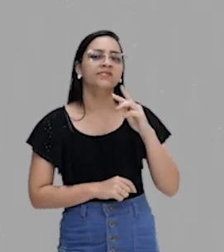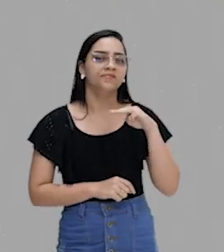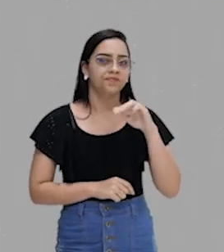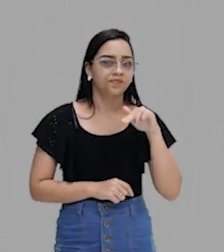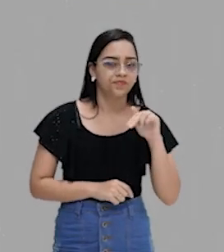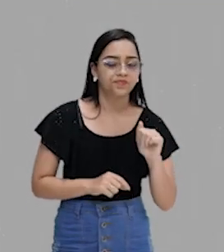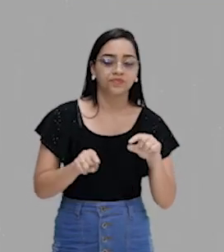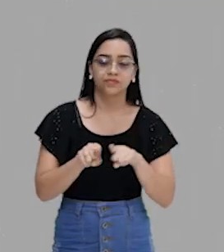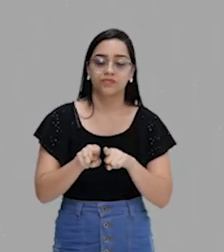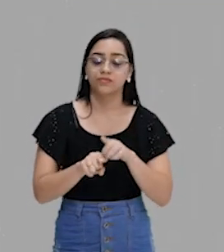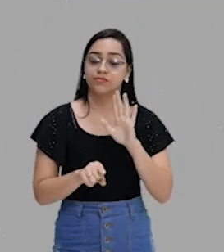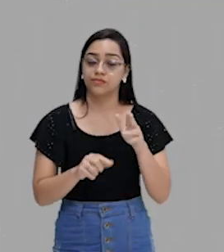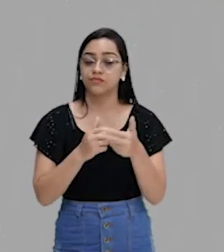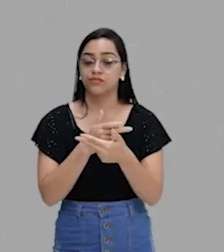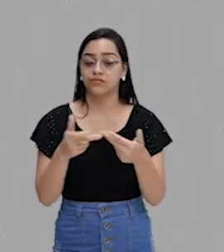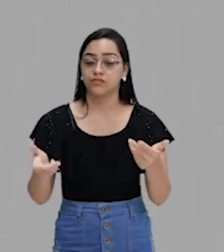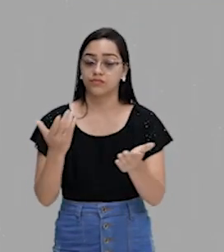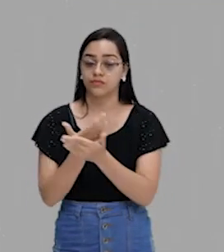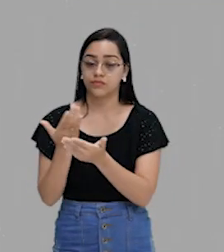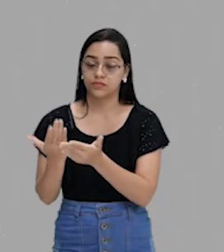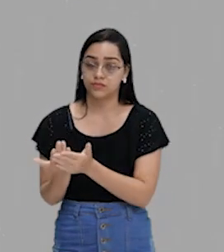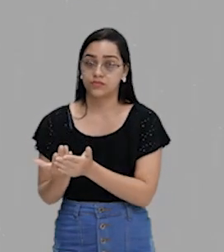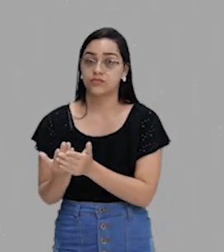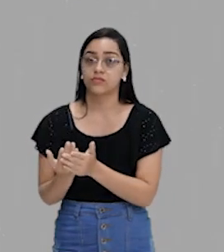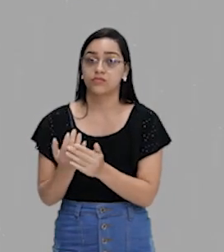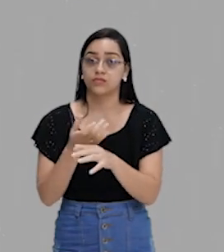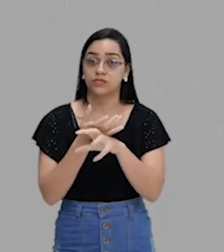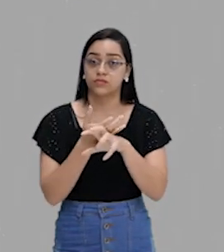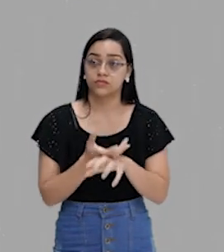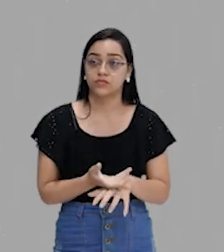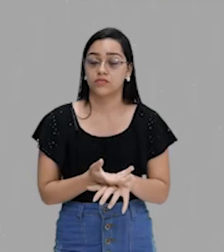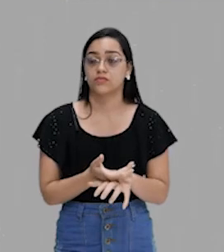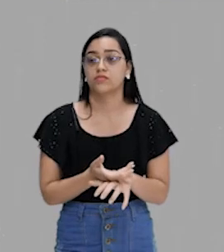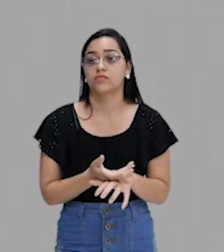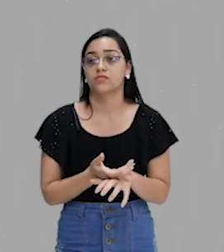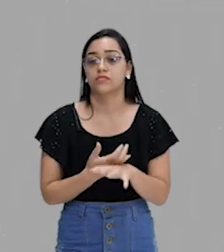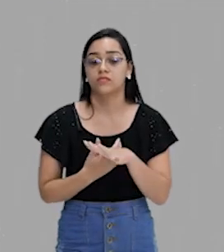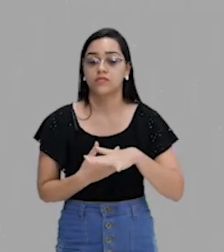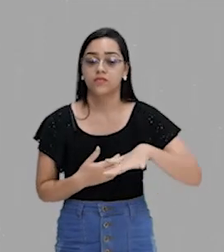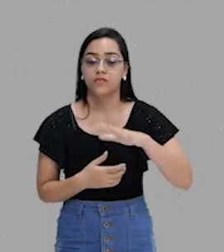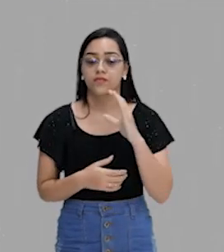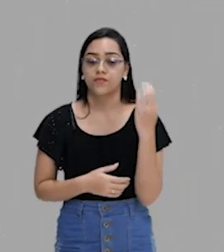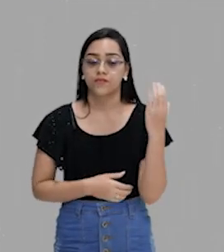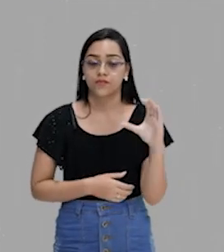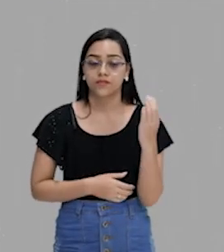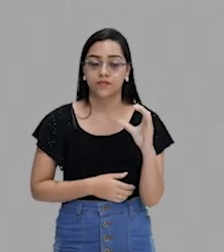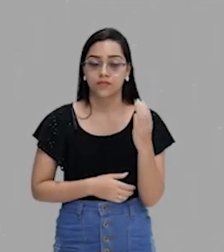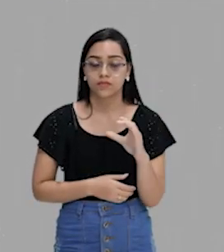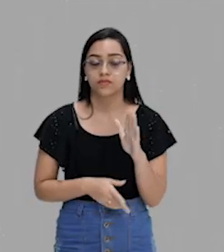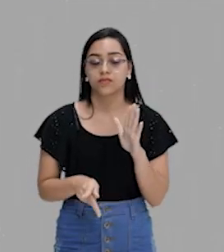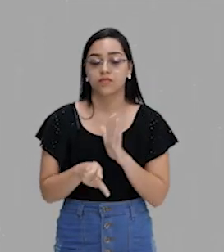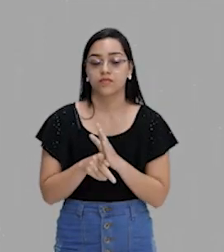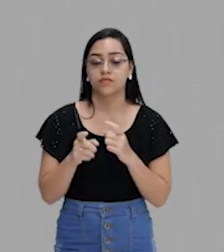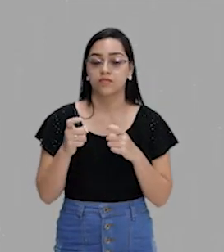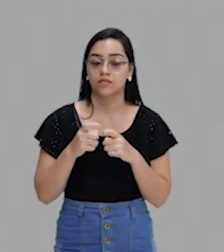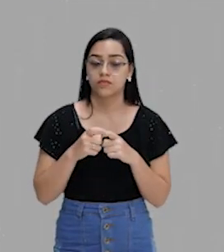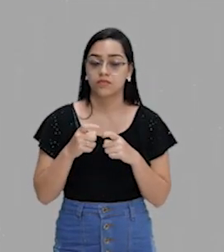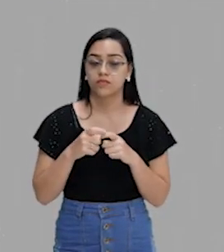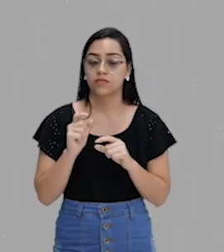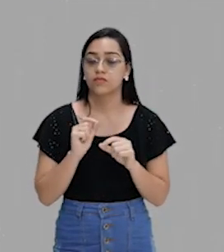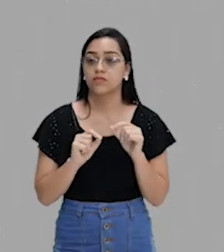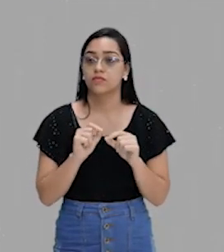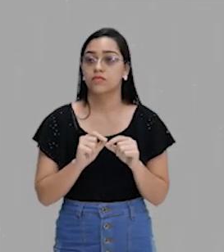falei em aulas anteriores, é uma disciplina da área da ciência, né, da área médica, onde